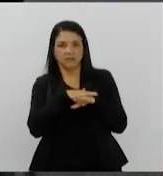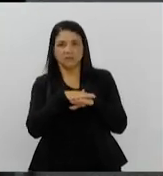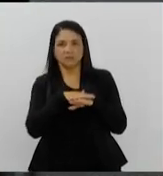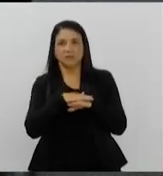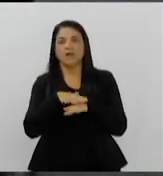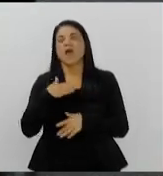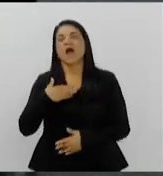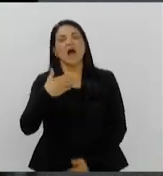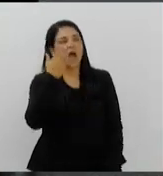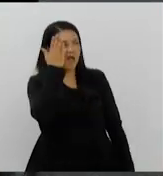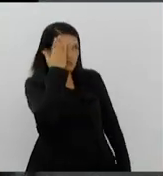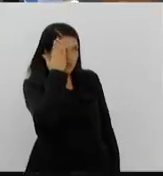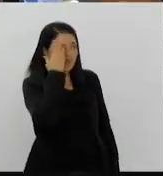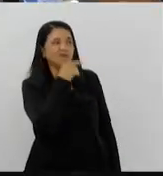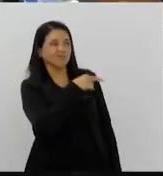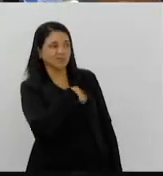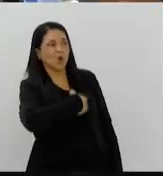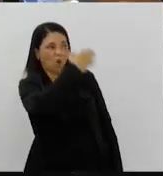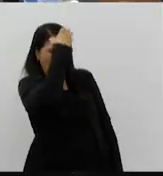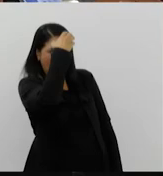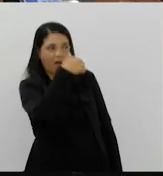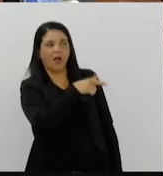era o culpado.